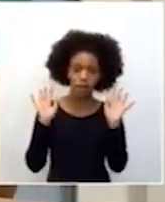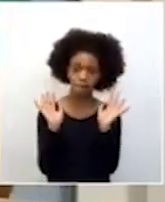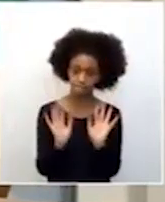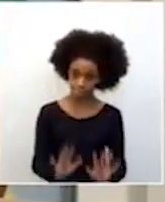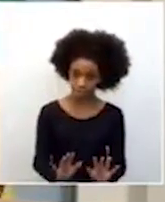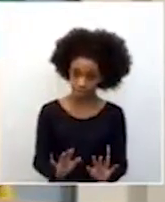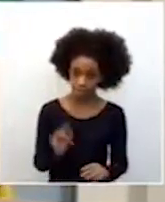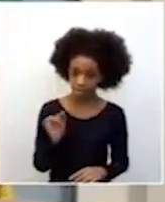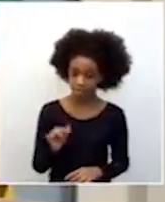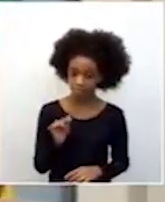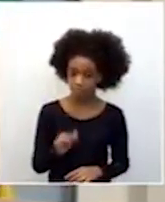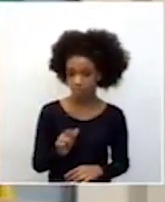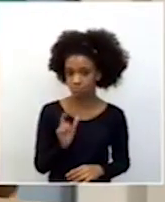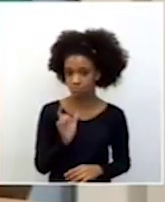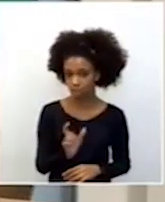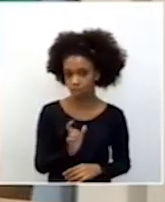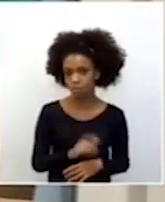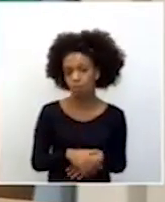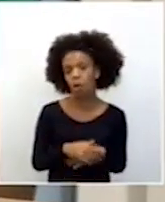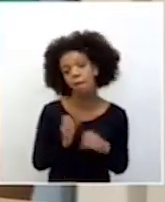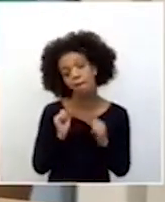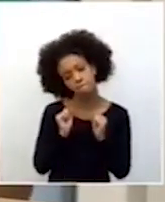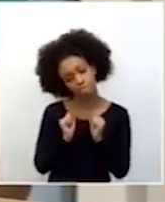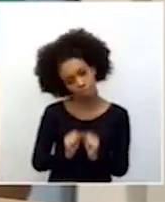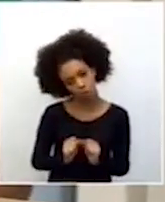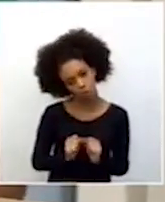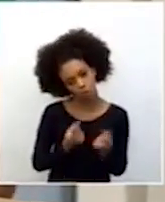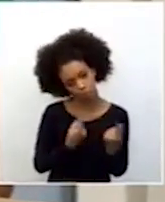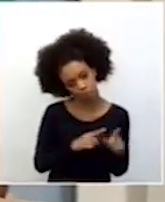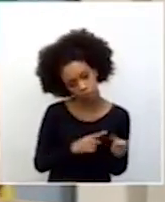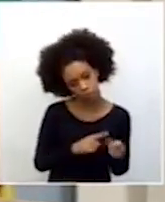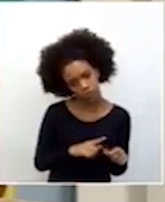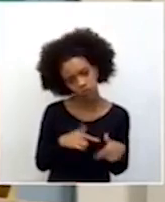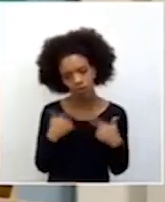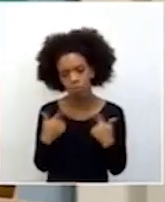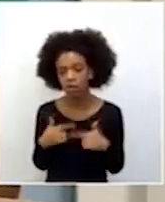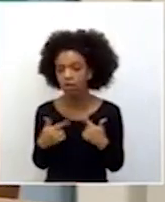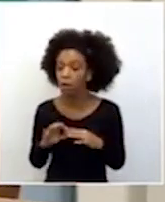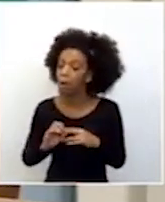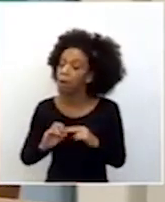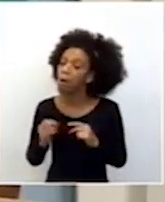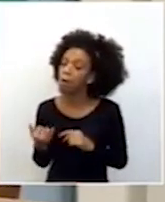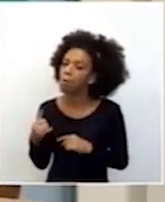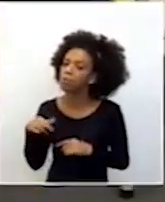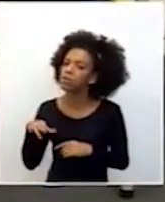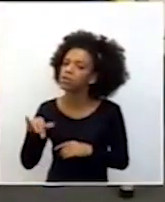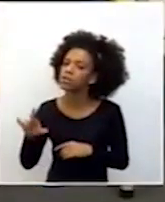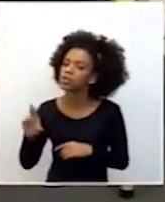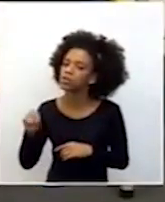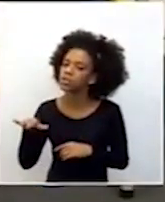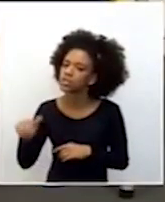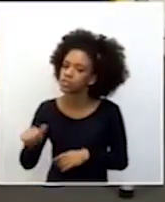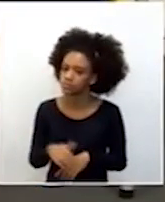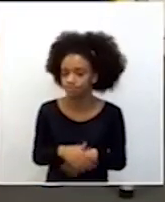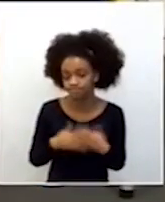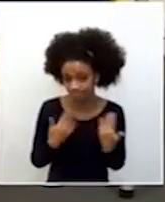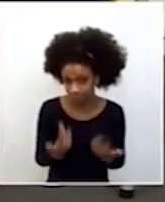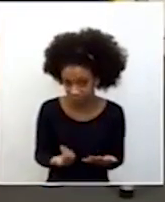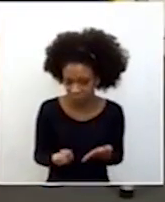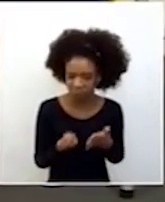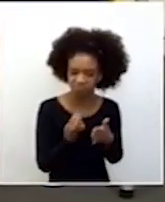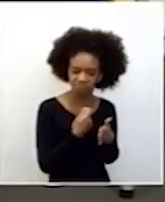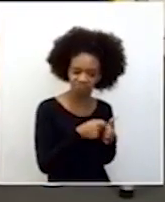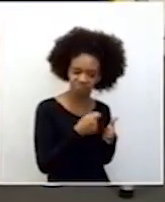tom burlesco, eu posso transmitir uma crítica, um humor ou uma ironia. Perfeito. Tá bom? Então,